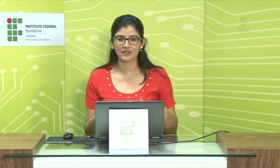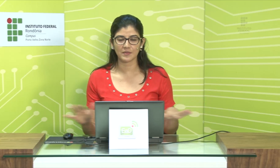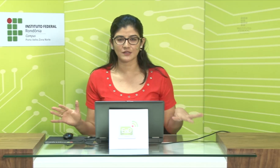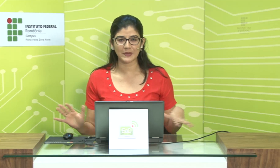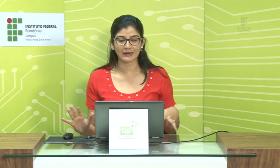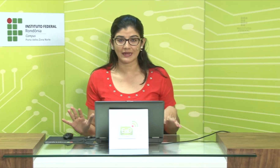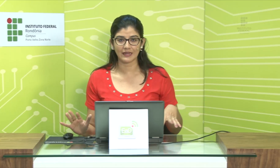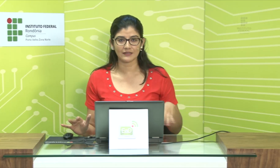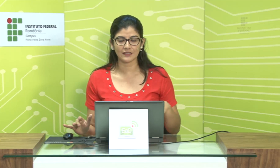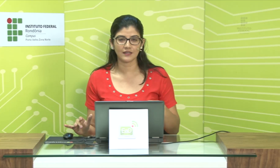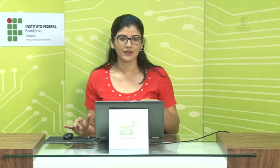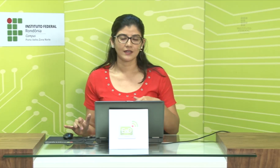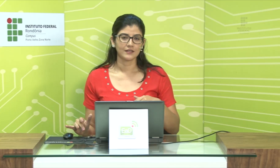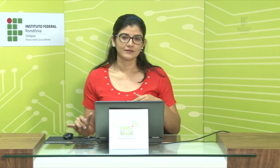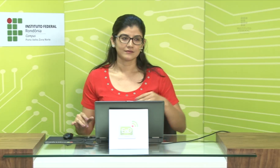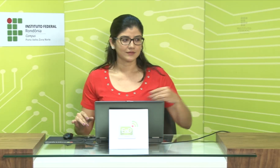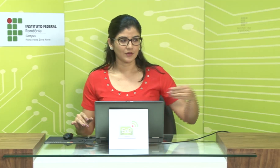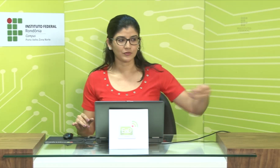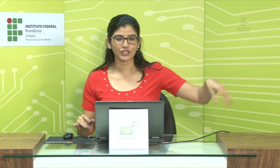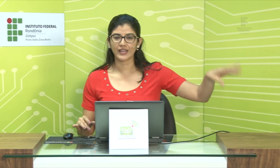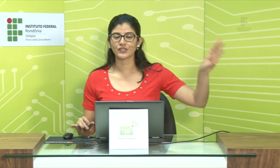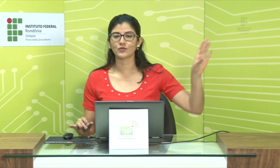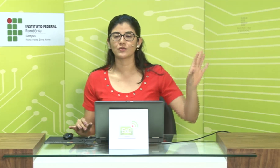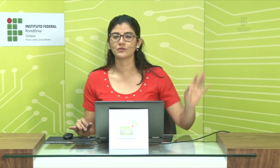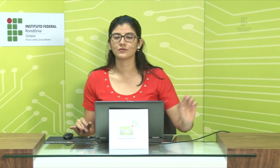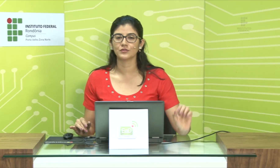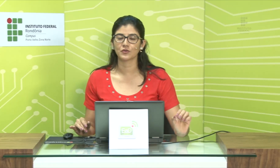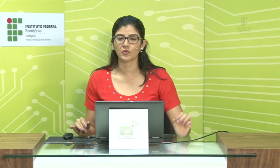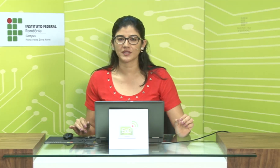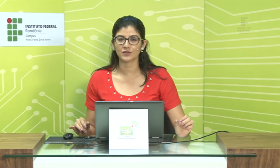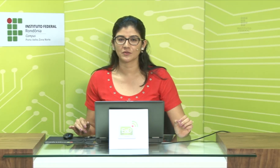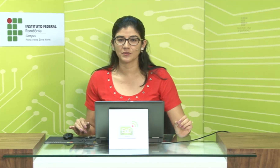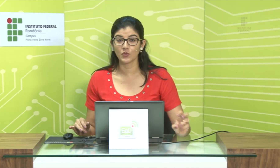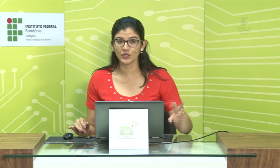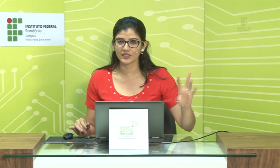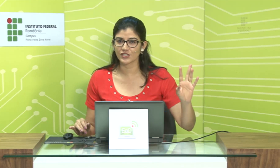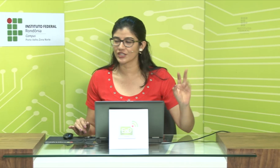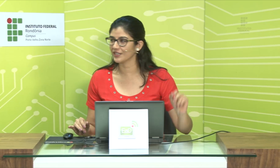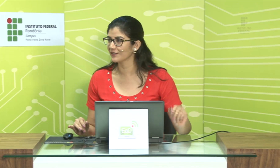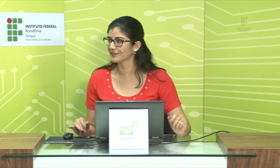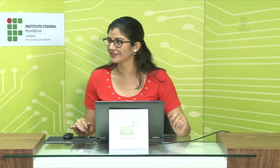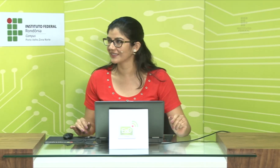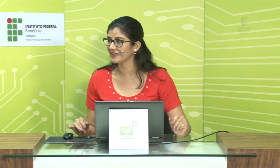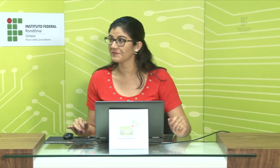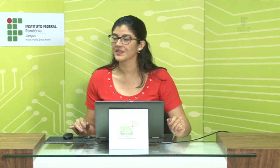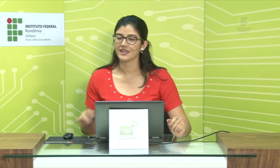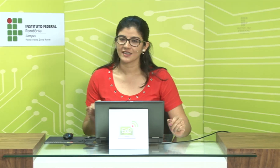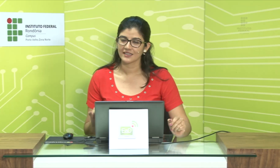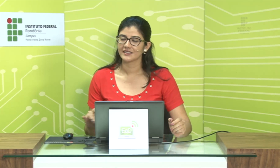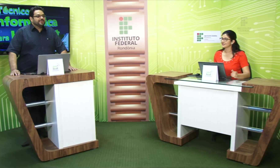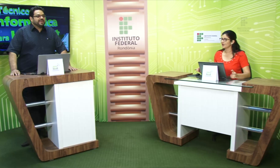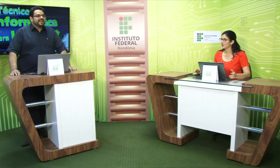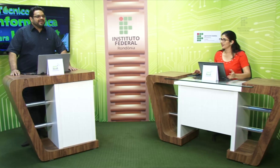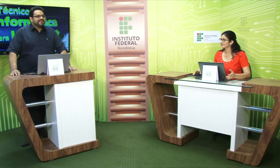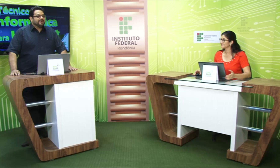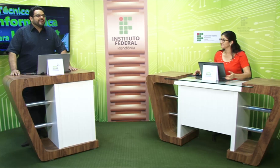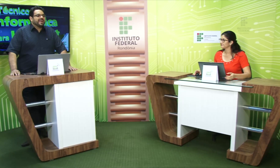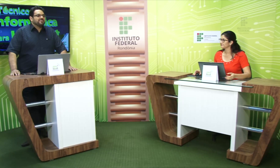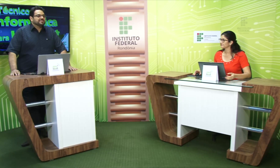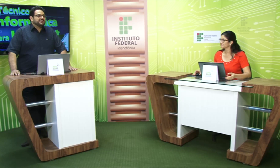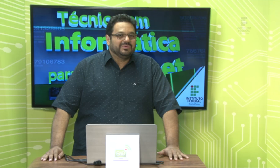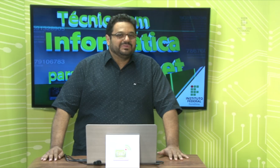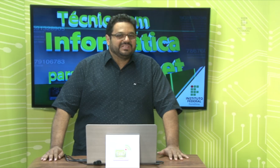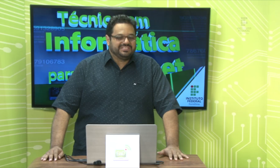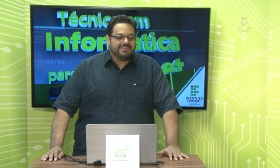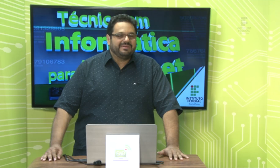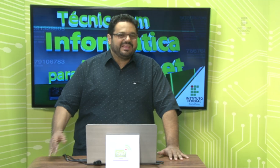lá, não serve mais para nada. Eu tirei de um computador muito antigo, né? Antigamente, eu pegava